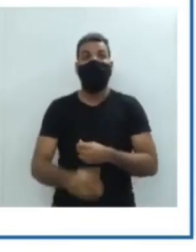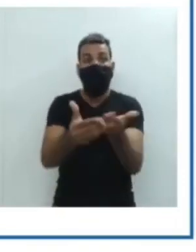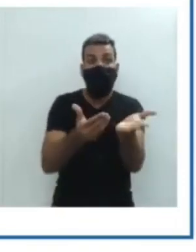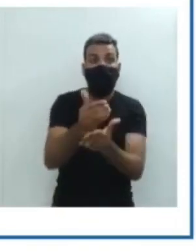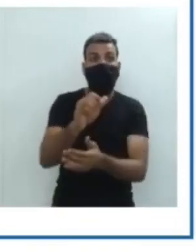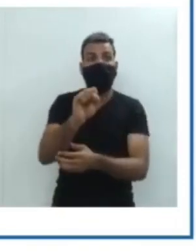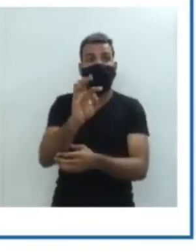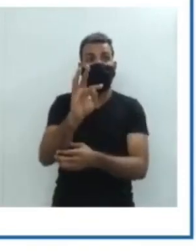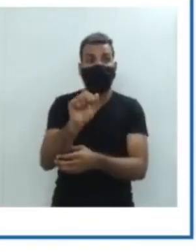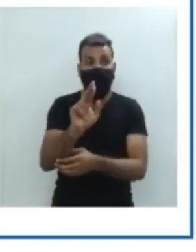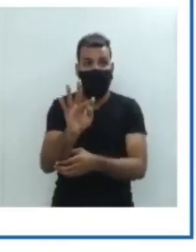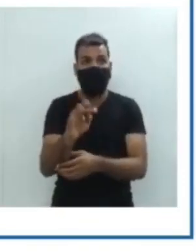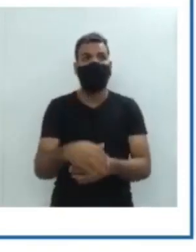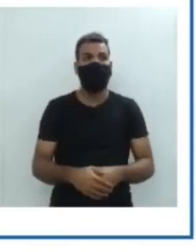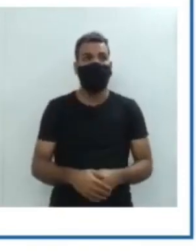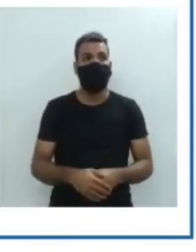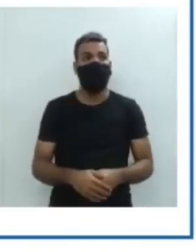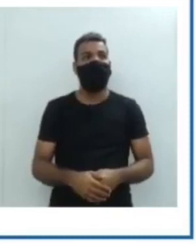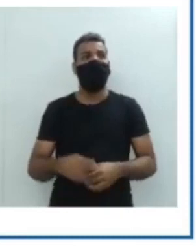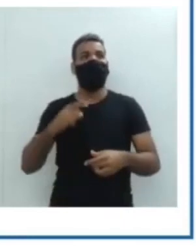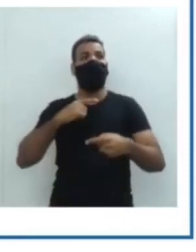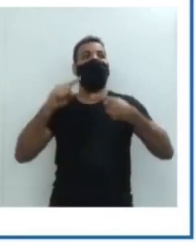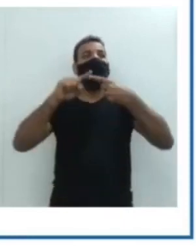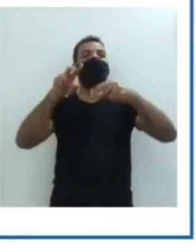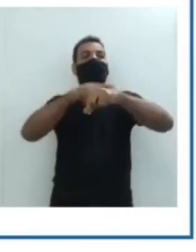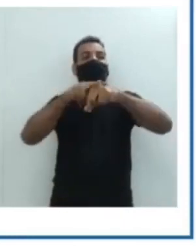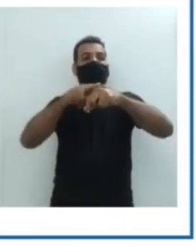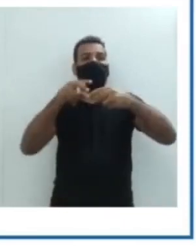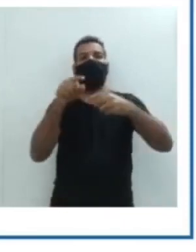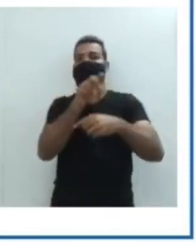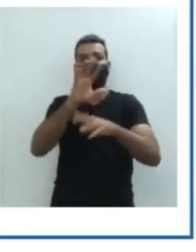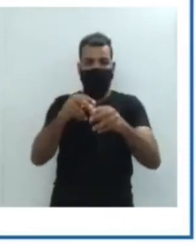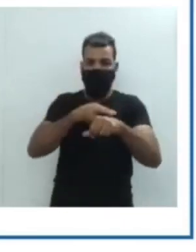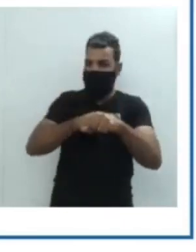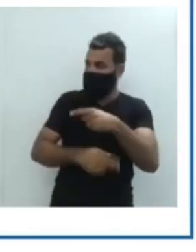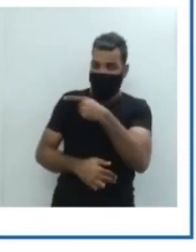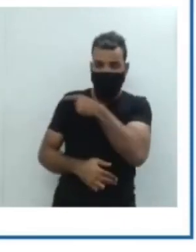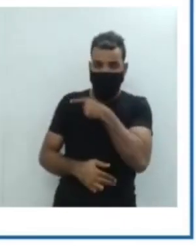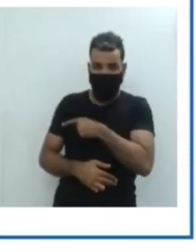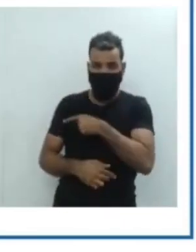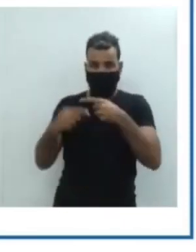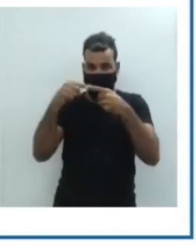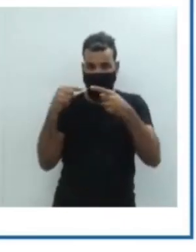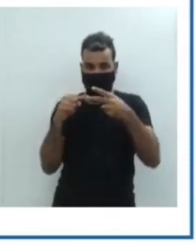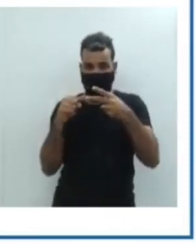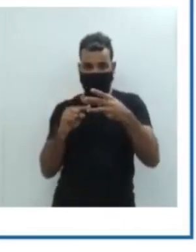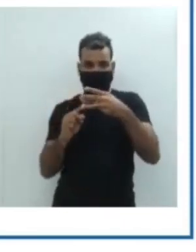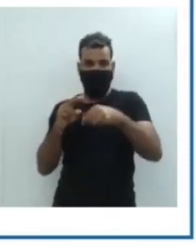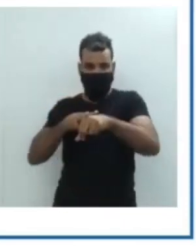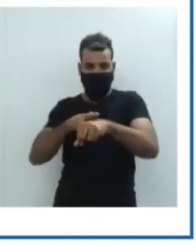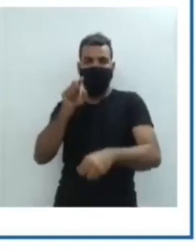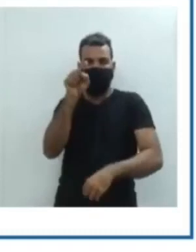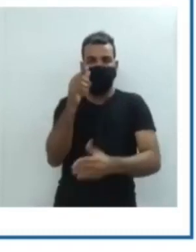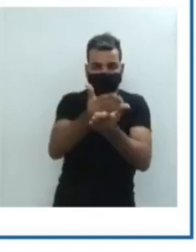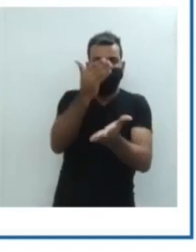os módulos a paz my SQL e Tom Cat estando com esses módulos startados você